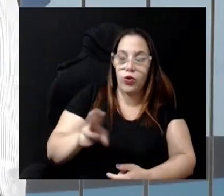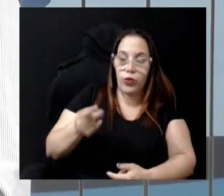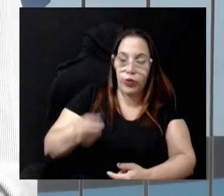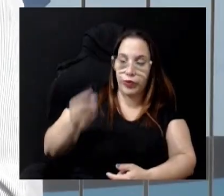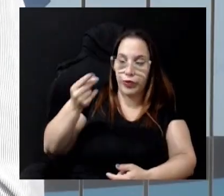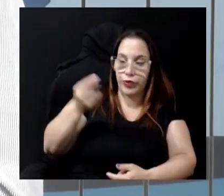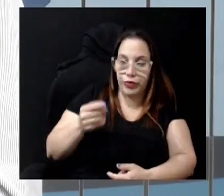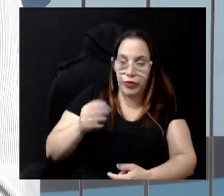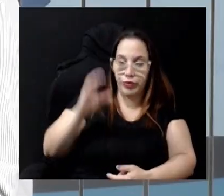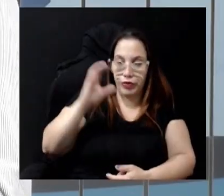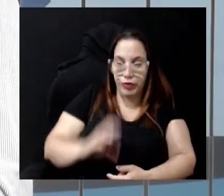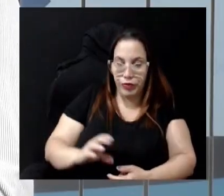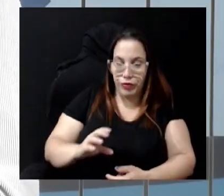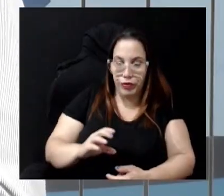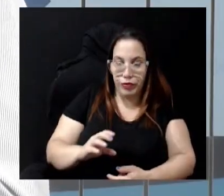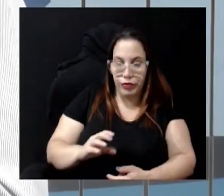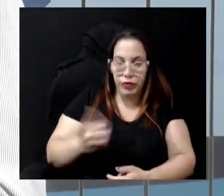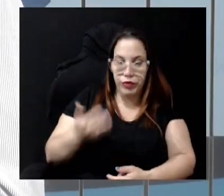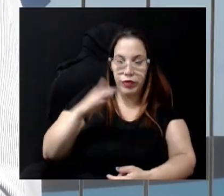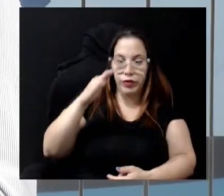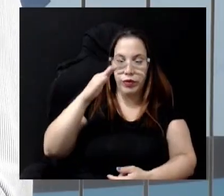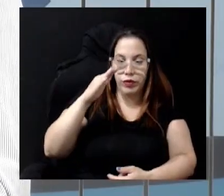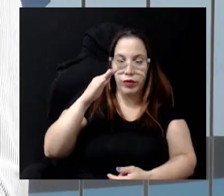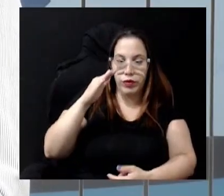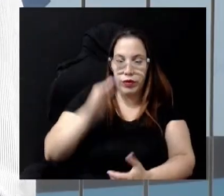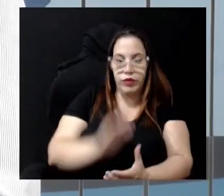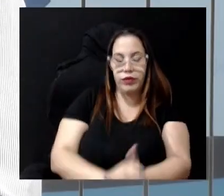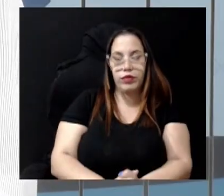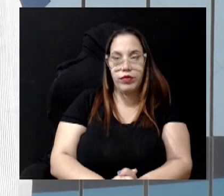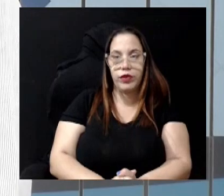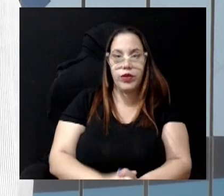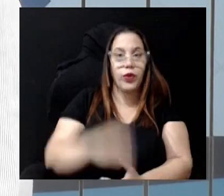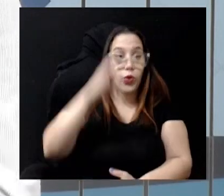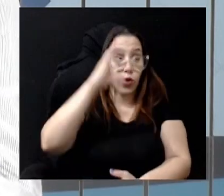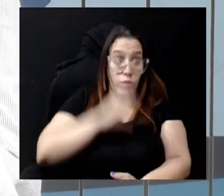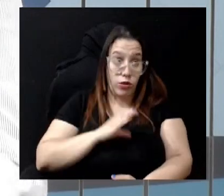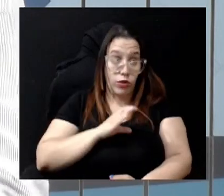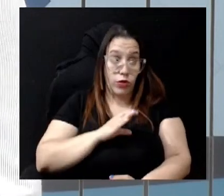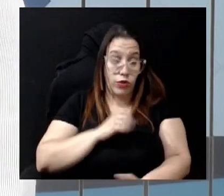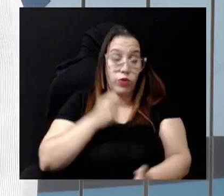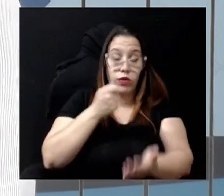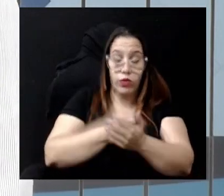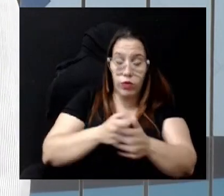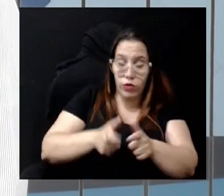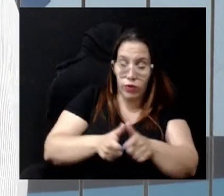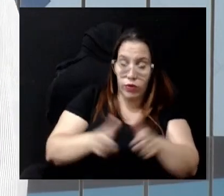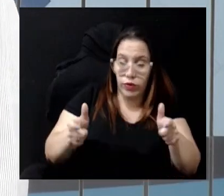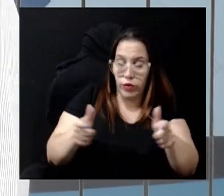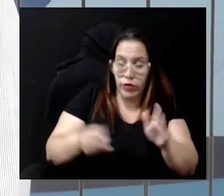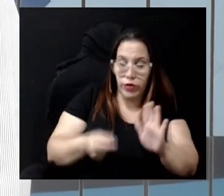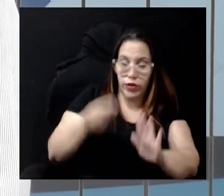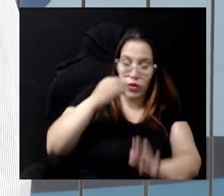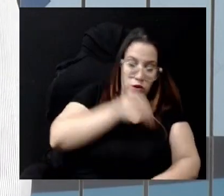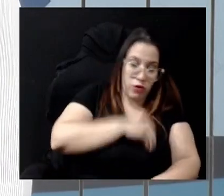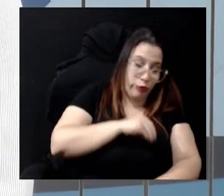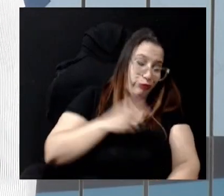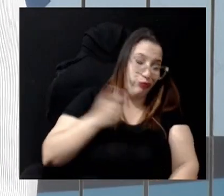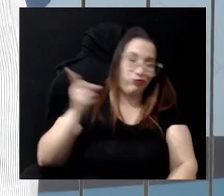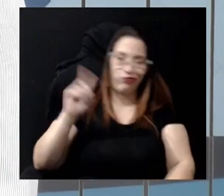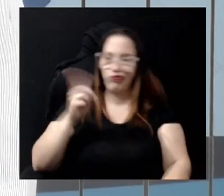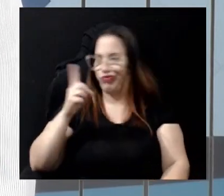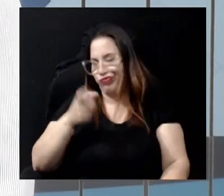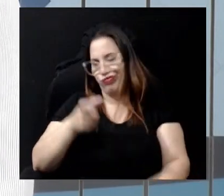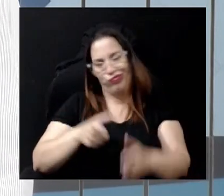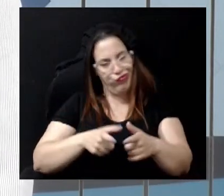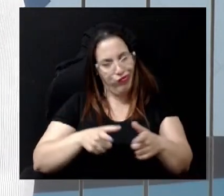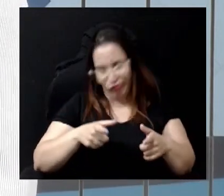vai ficando mais espremido, o orçamento do cidadão, porque se aumenta a conta de luz e seu salário não aumentou, obviamente vai sobrar menos